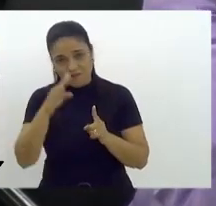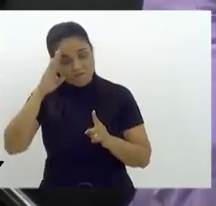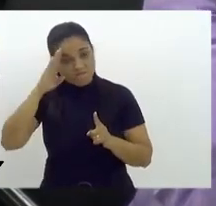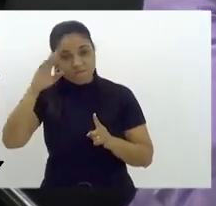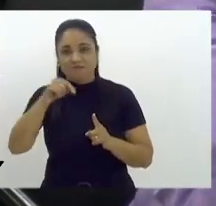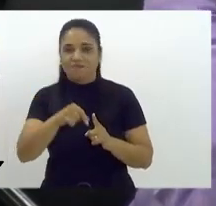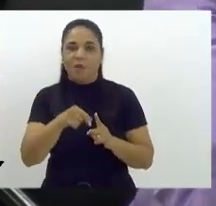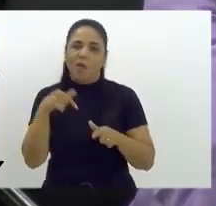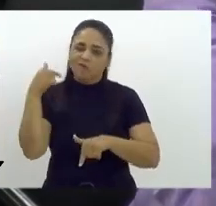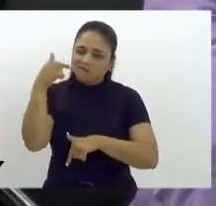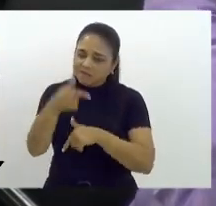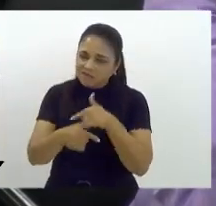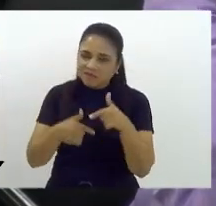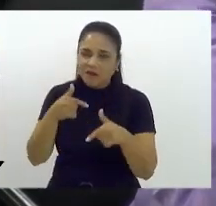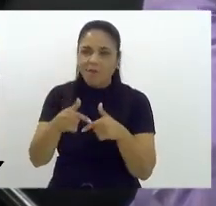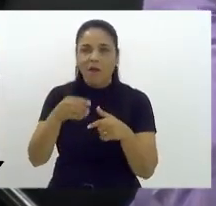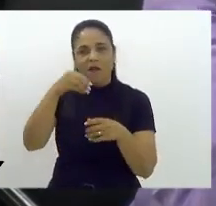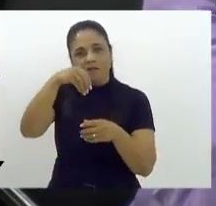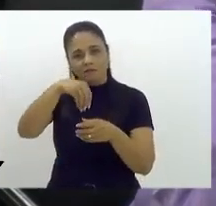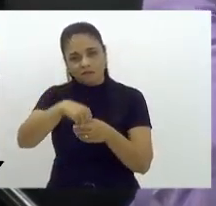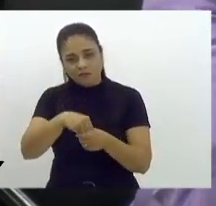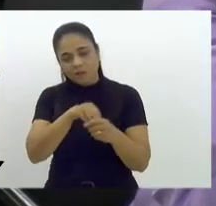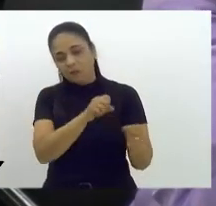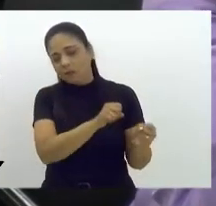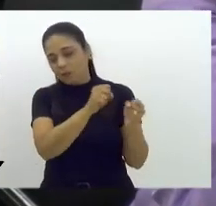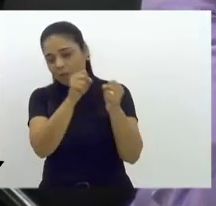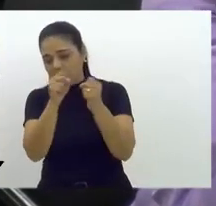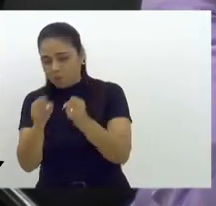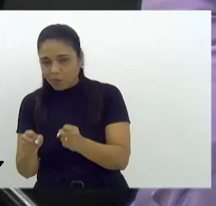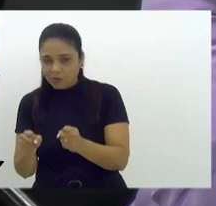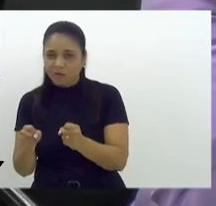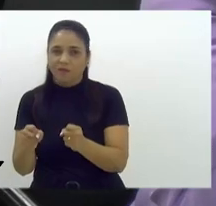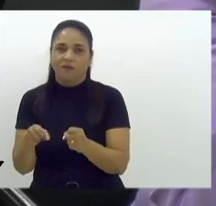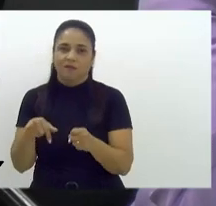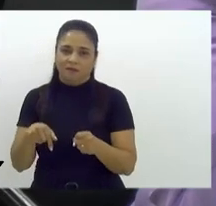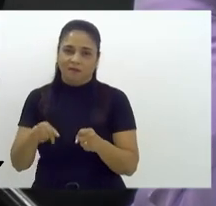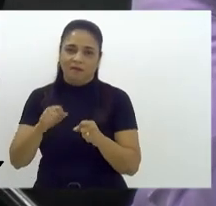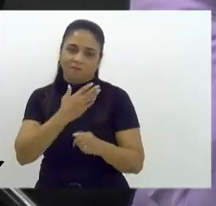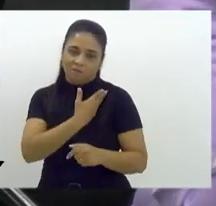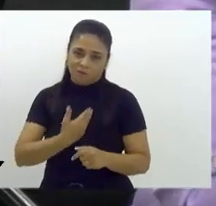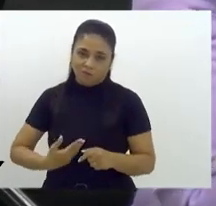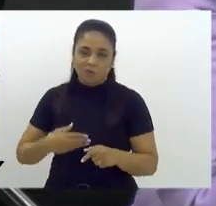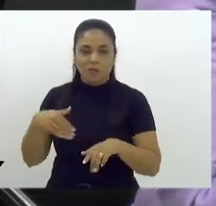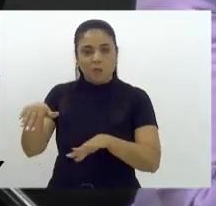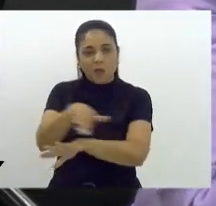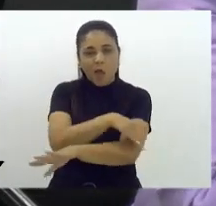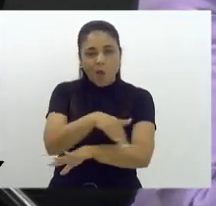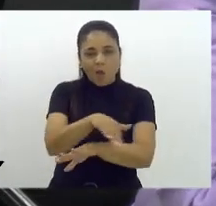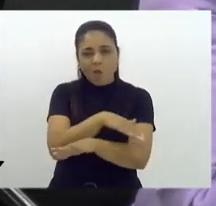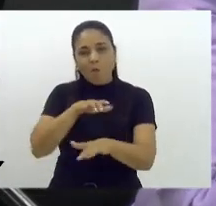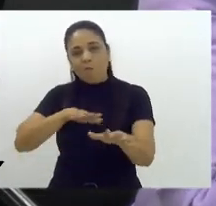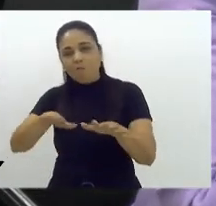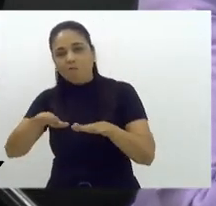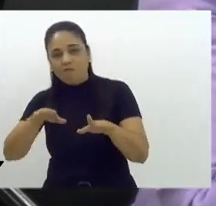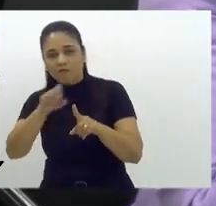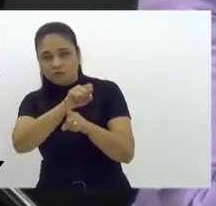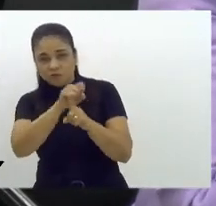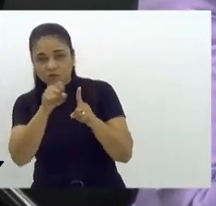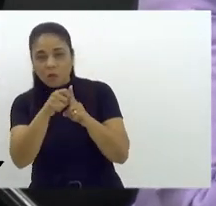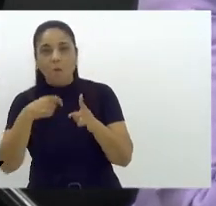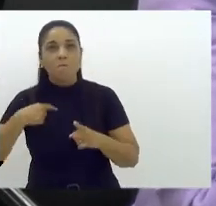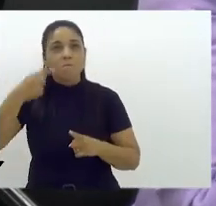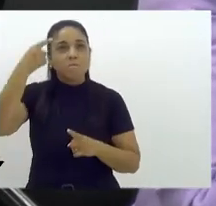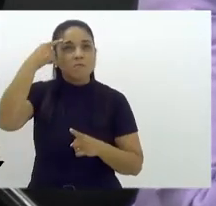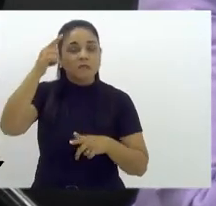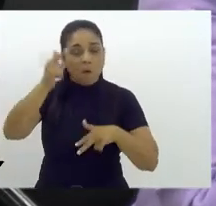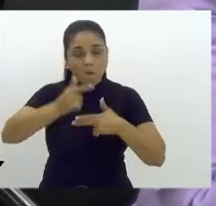anos e anos de trabalho não só aqui dentro do poder público mas também na rua nos movimentos sociais para a gente refletir o quanto que os